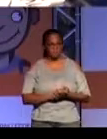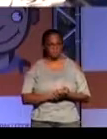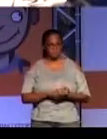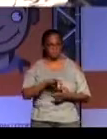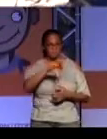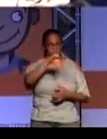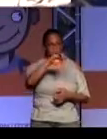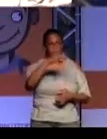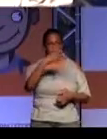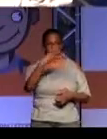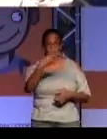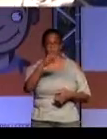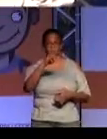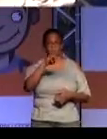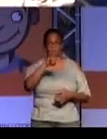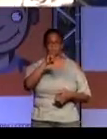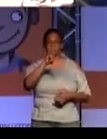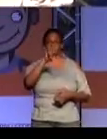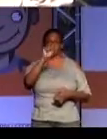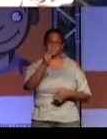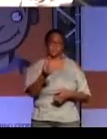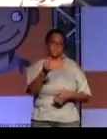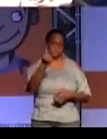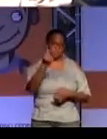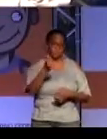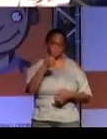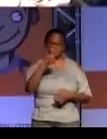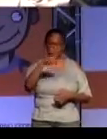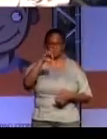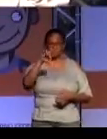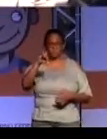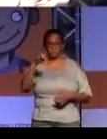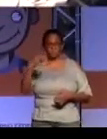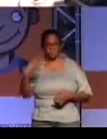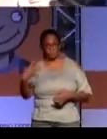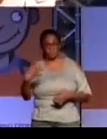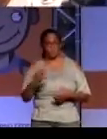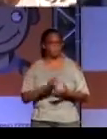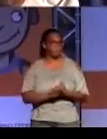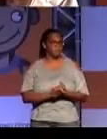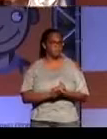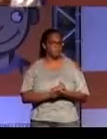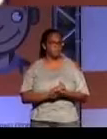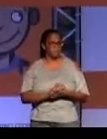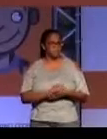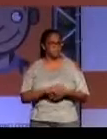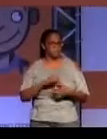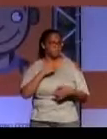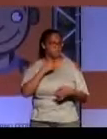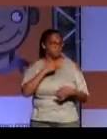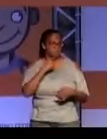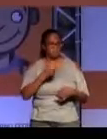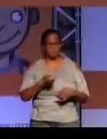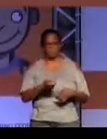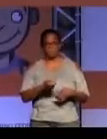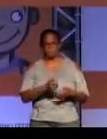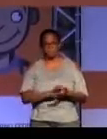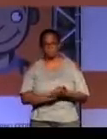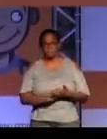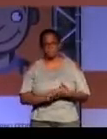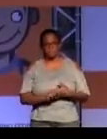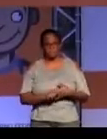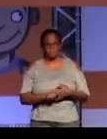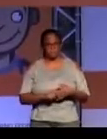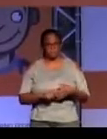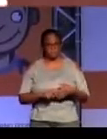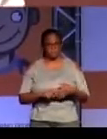94 milhões de reais em 1994, não está funcionando mais, isso aqui,